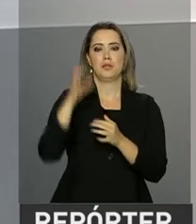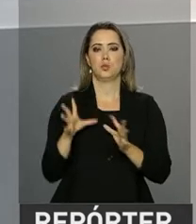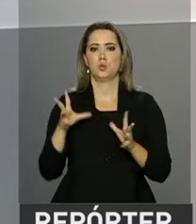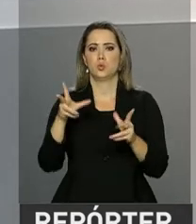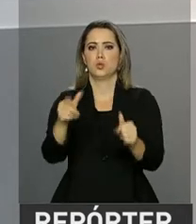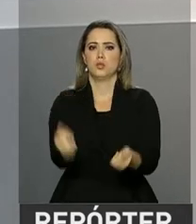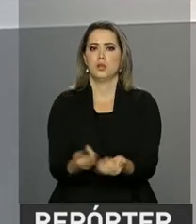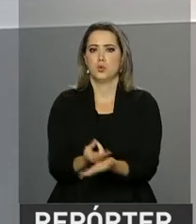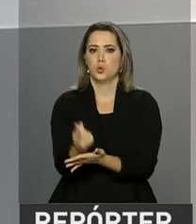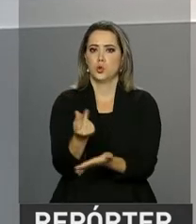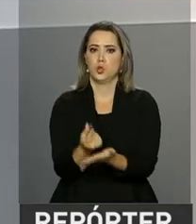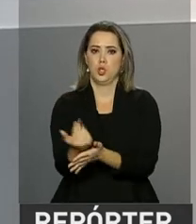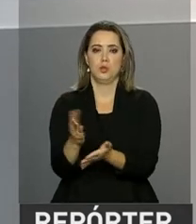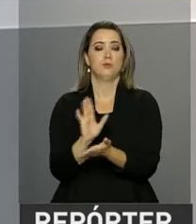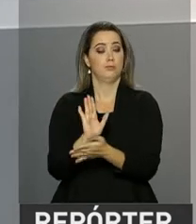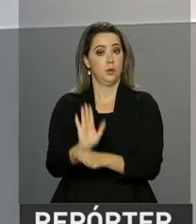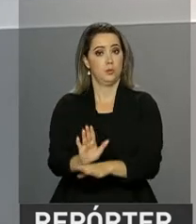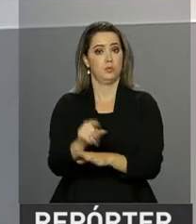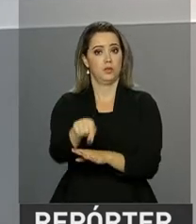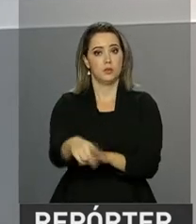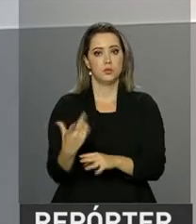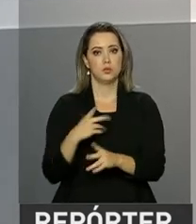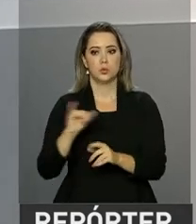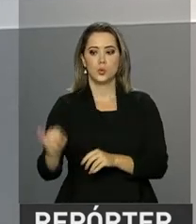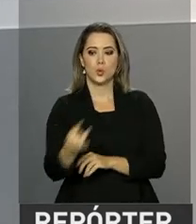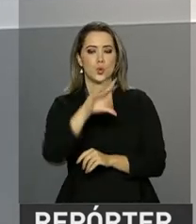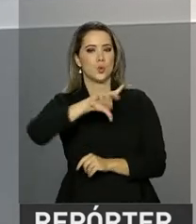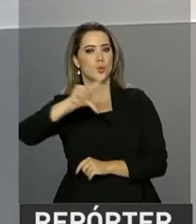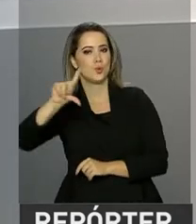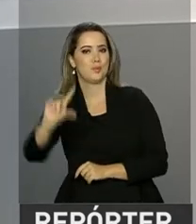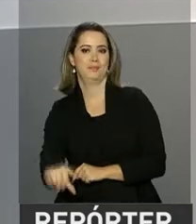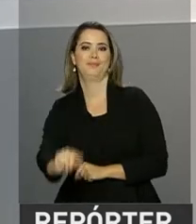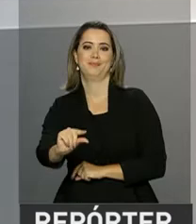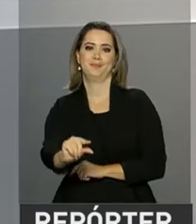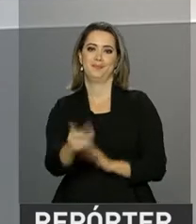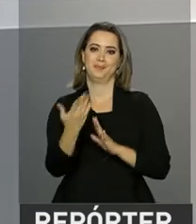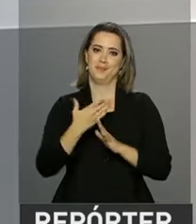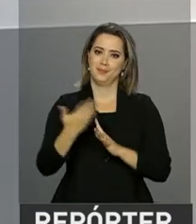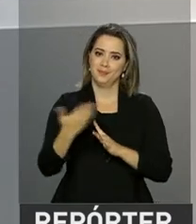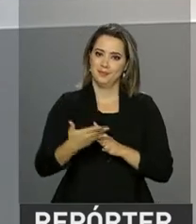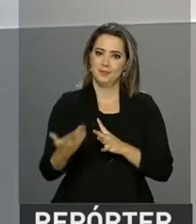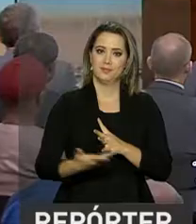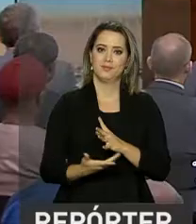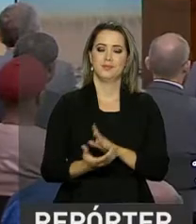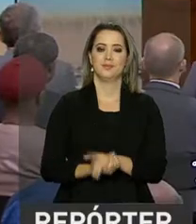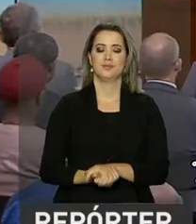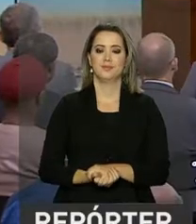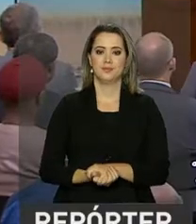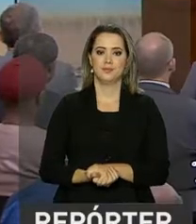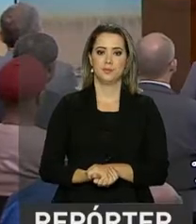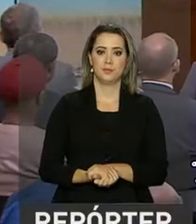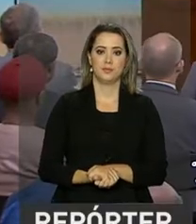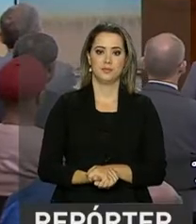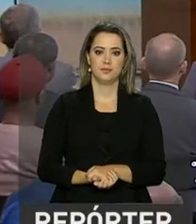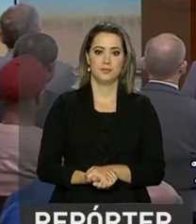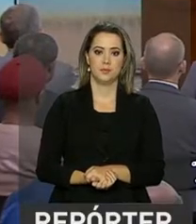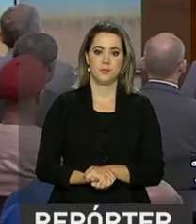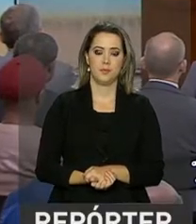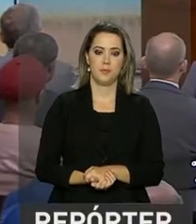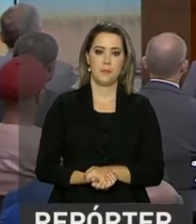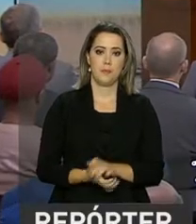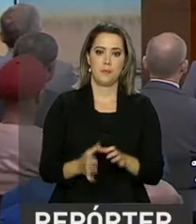de dinheiro disponível os juros estão menores de acordo com a linha de financiamento o